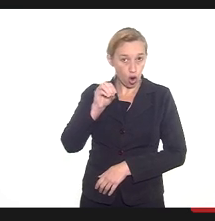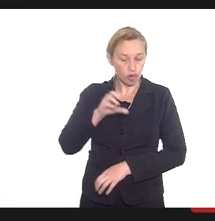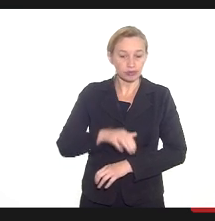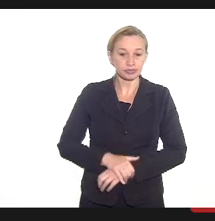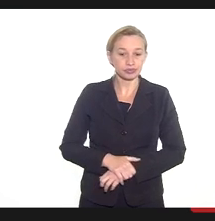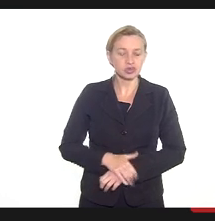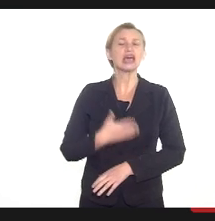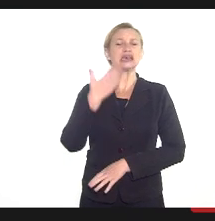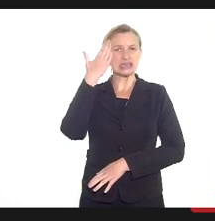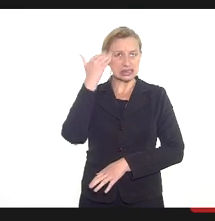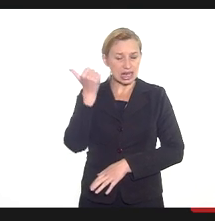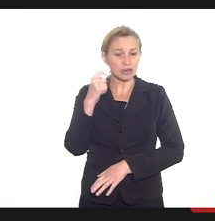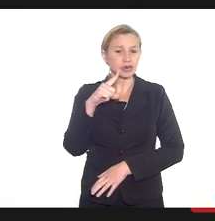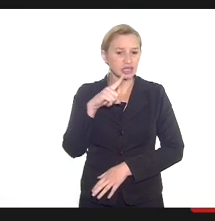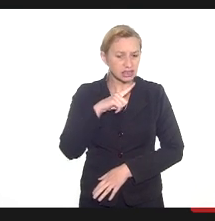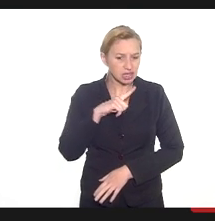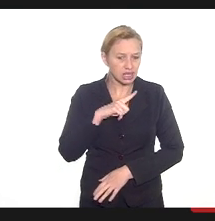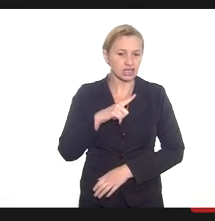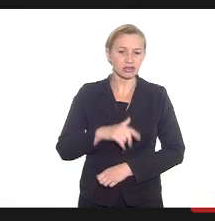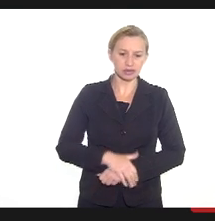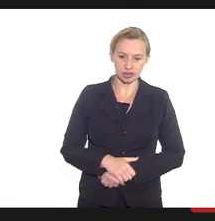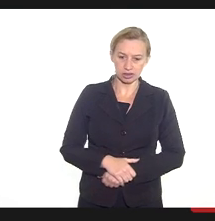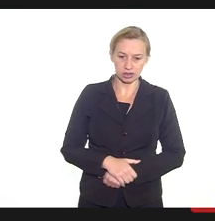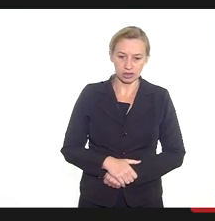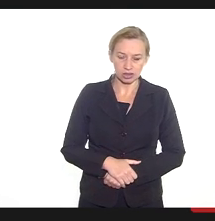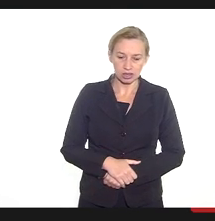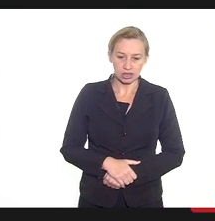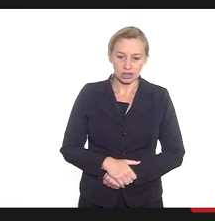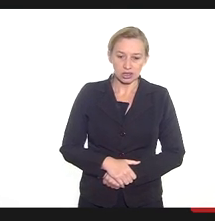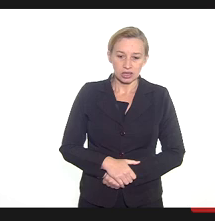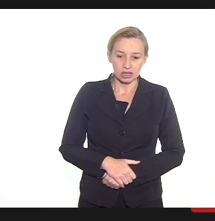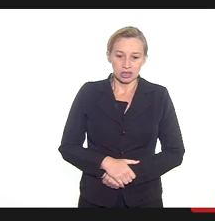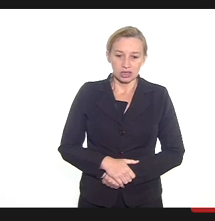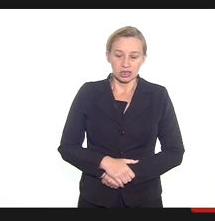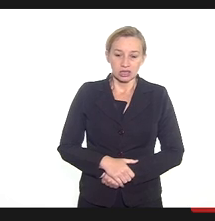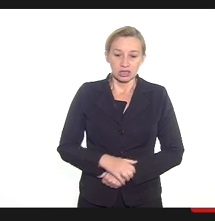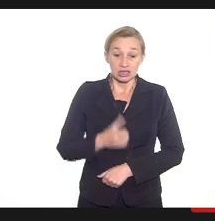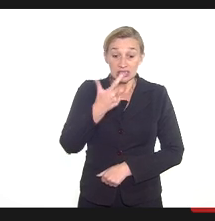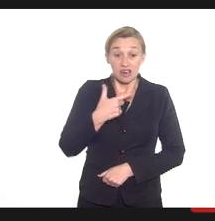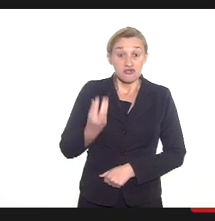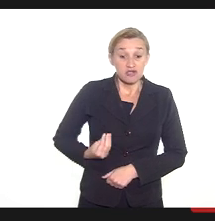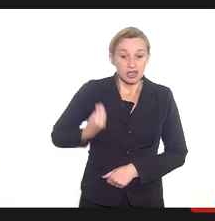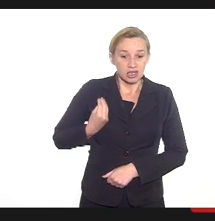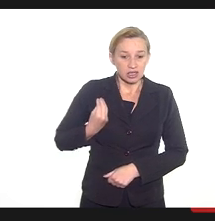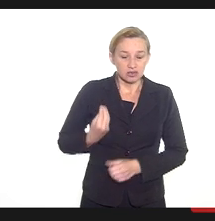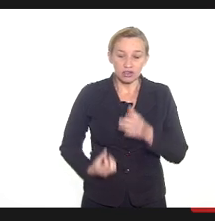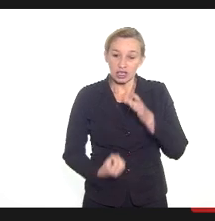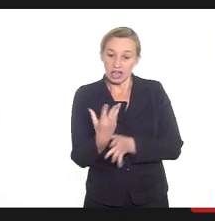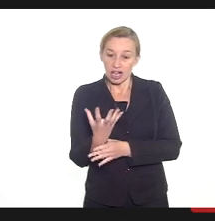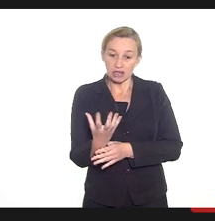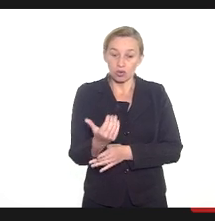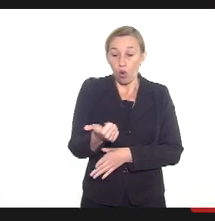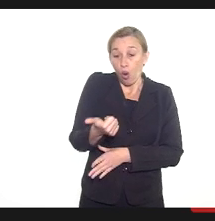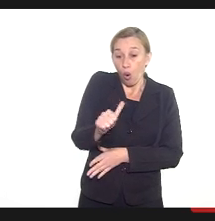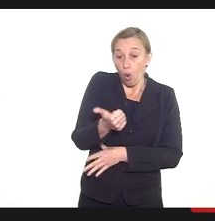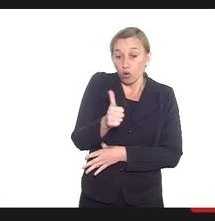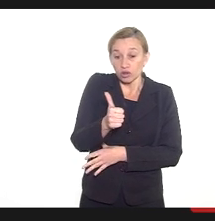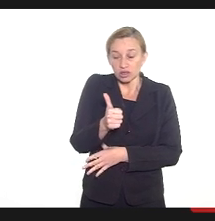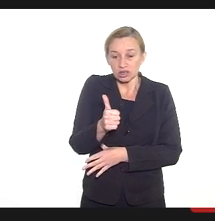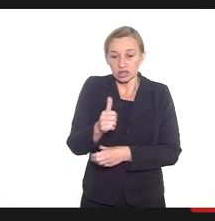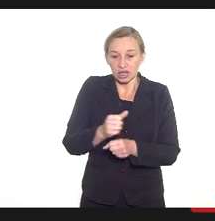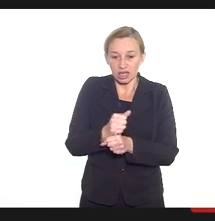a gente sabe que existe o Seja Vida, né, que foi implantado já vai para 11 anos, mas muitas